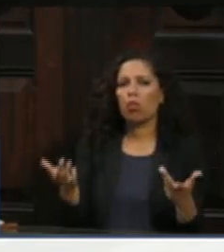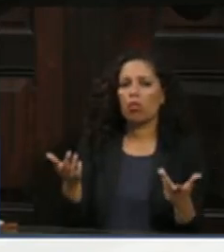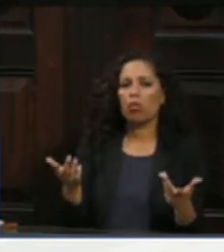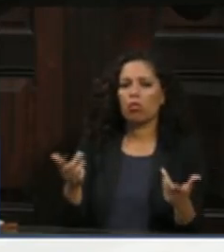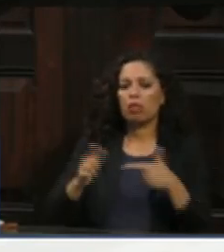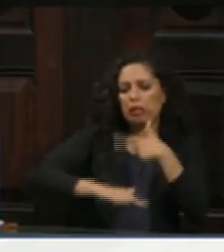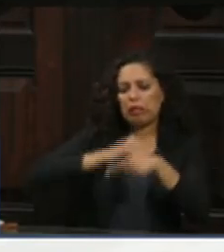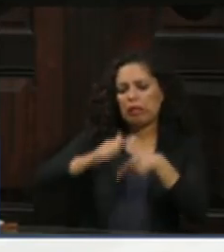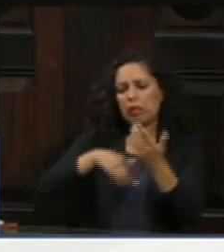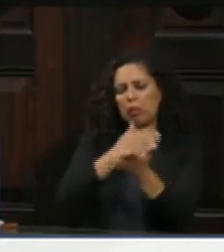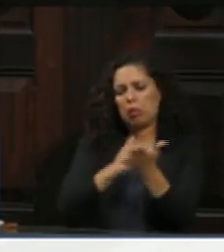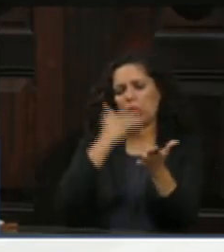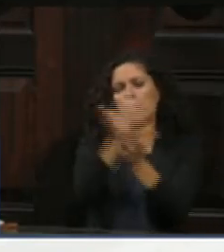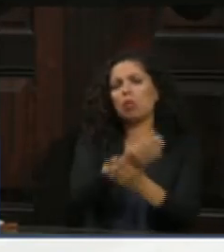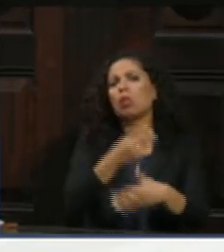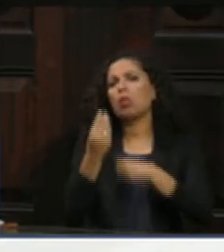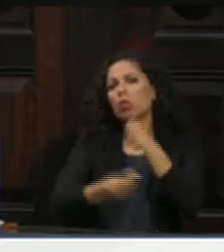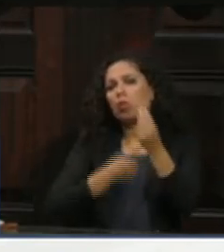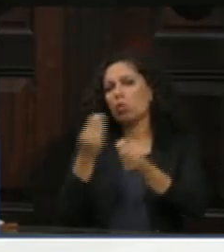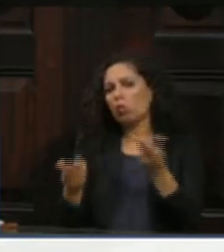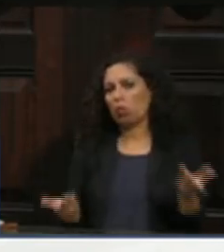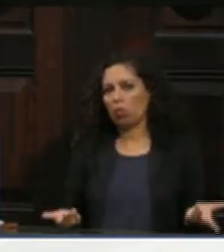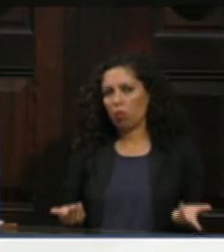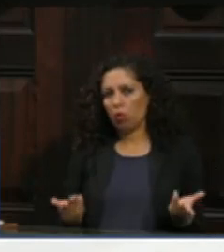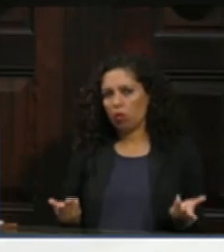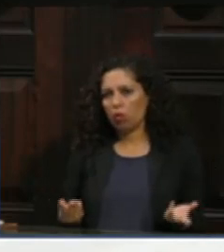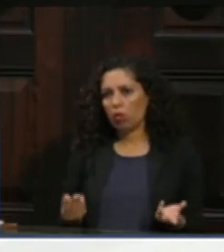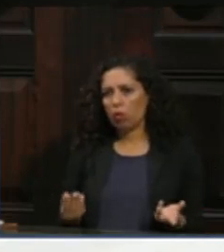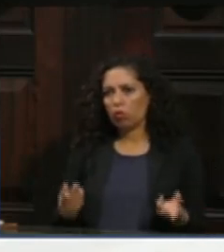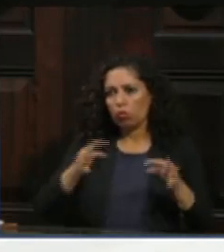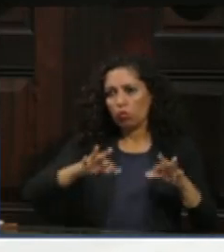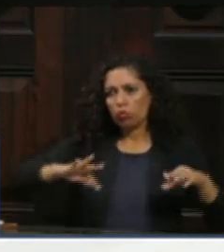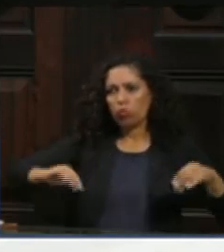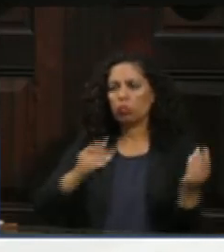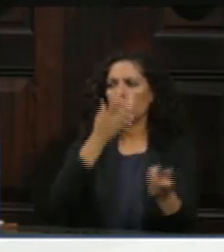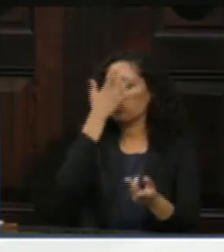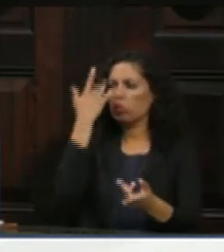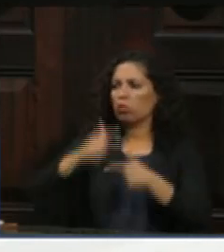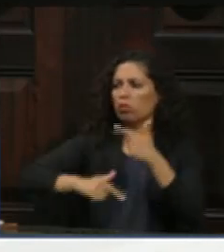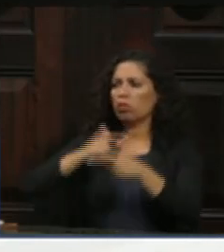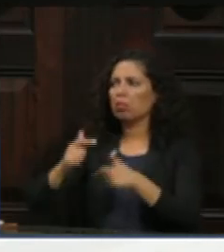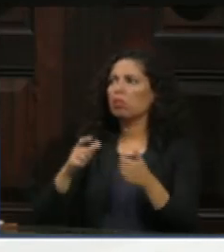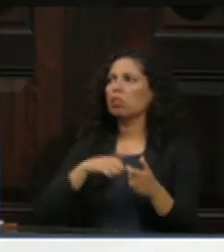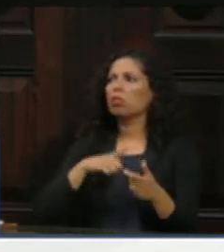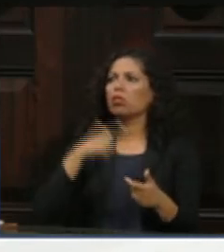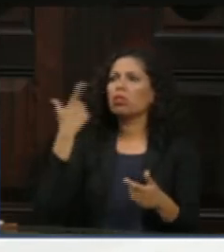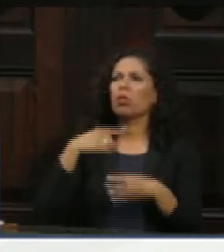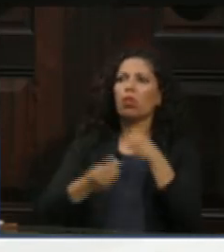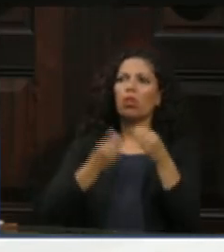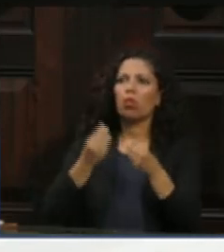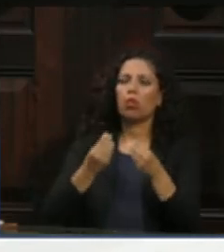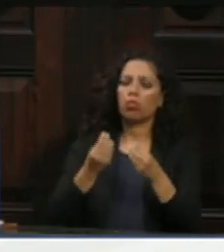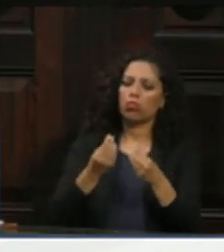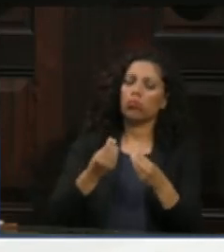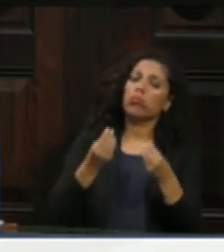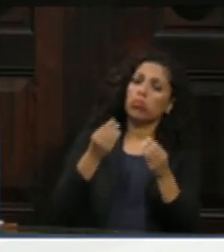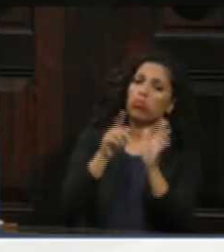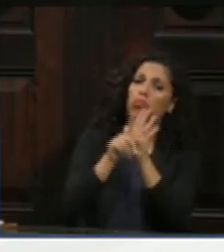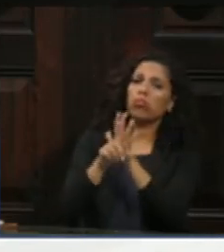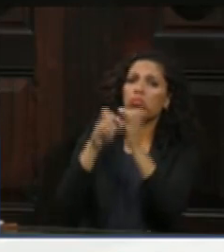vários aspectos relevantes, e, por fim, explica o sistema, quer dizer,